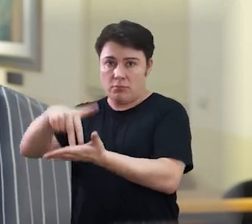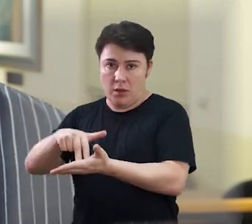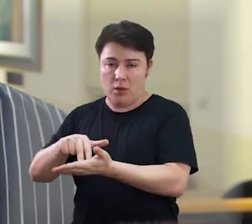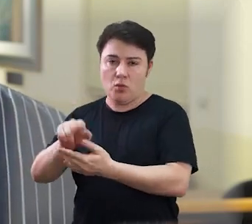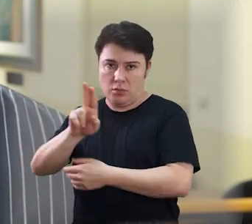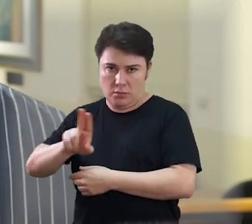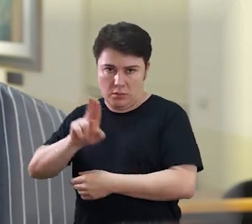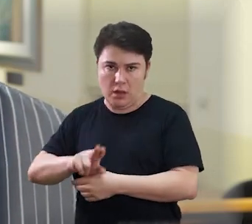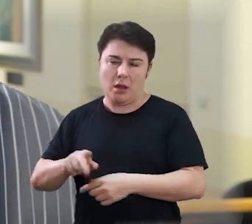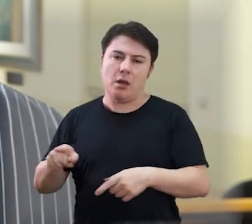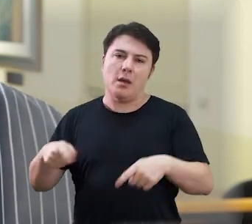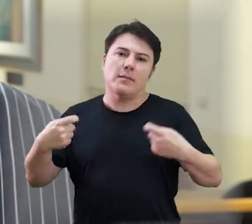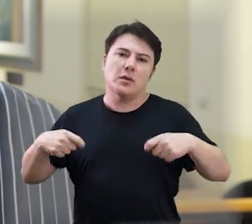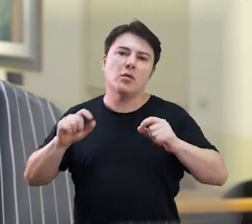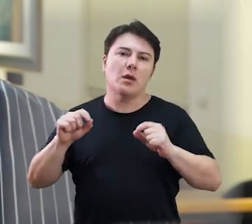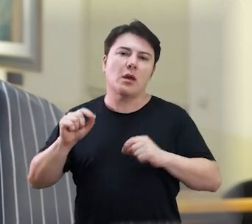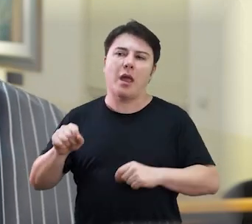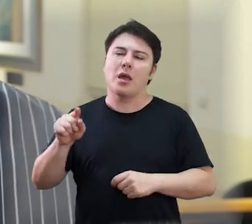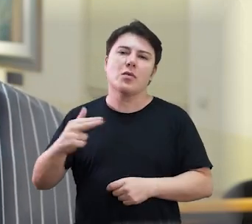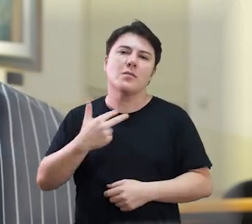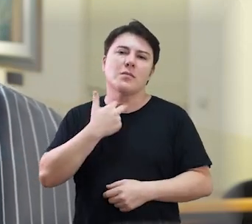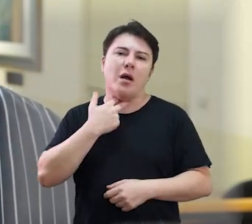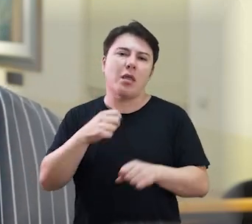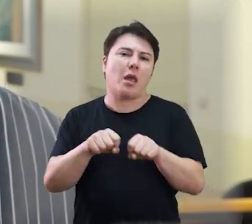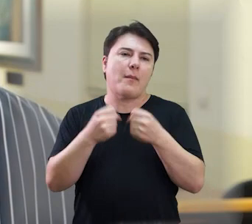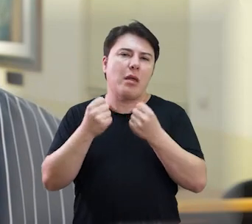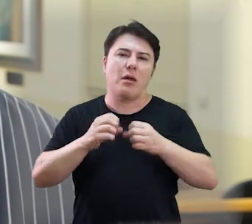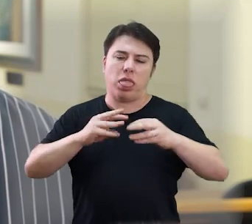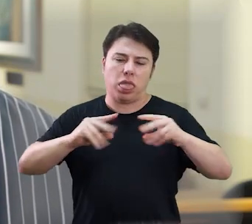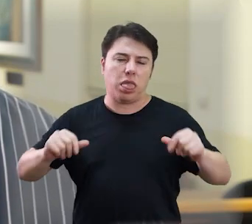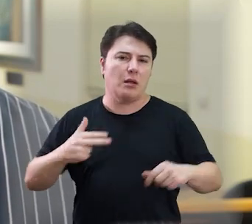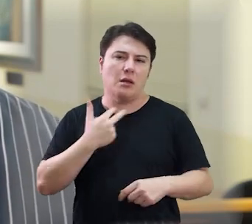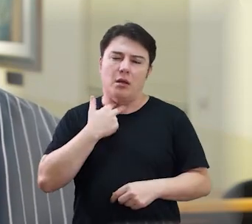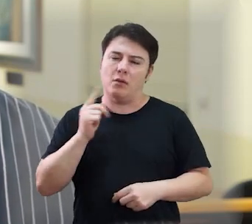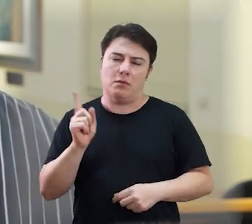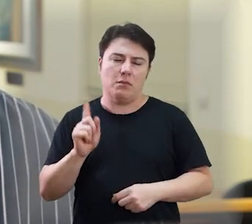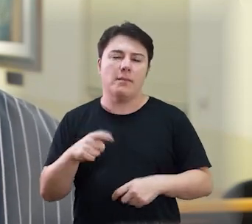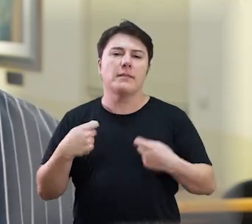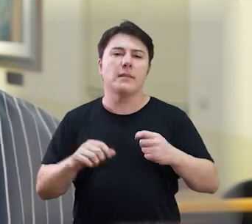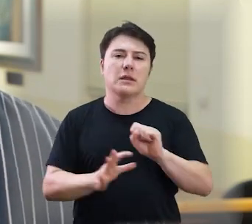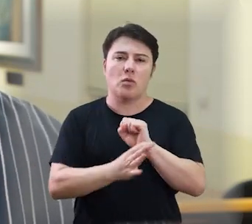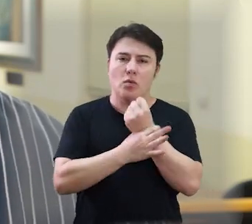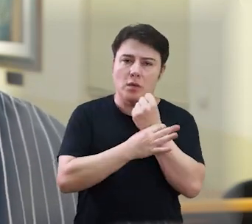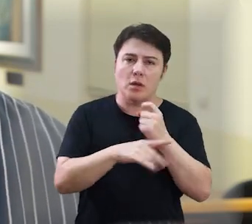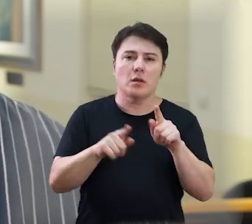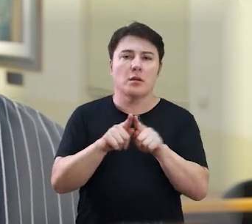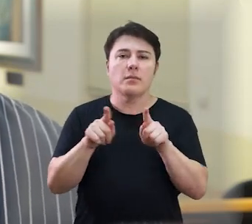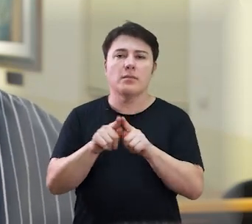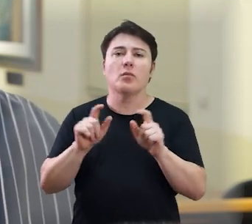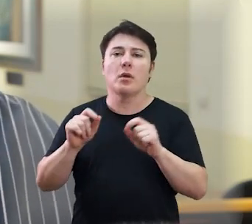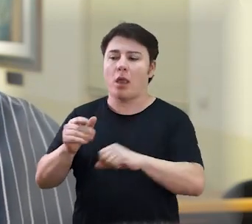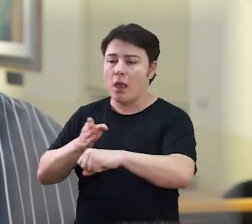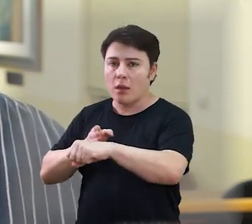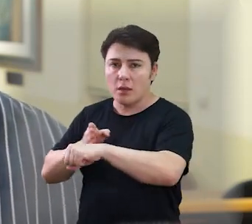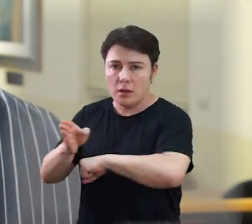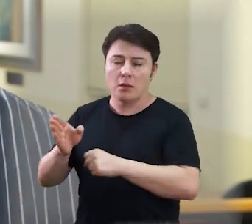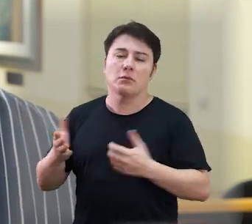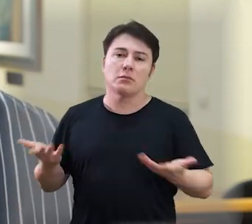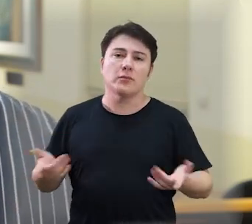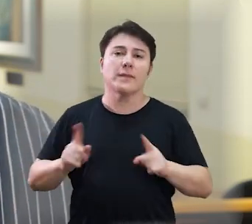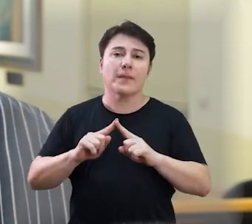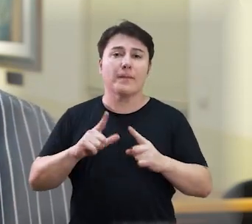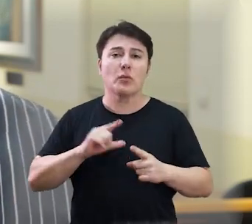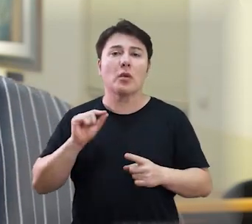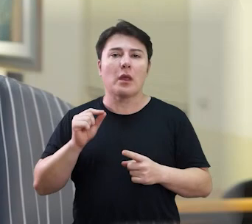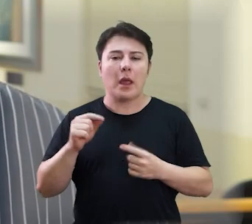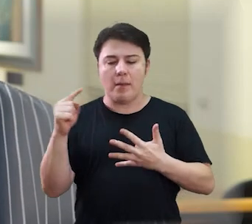alguns elementos são essenciais. O espaço não pode estar degradado, o espaço tem que ter condições de segurança, o espaço tem que ter condições de acesso. Então